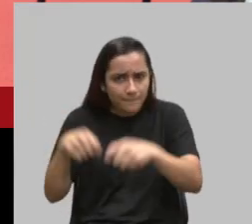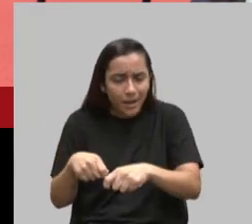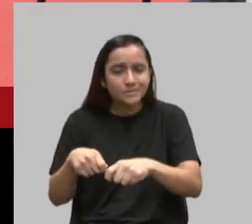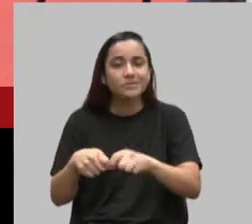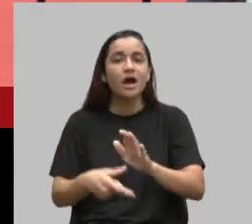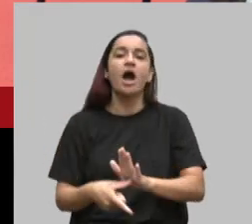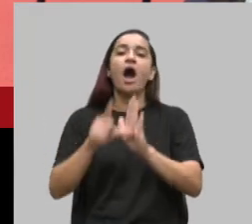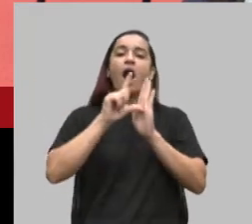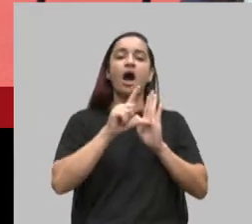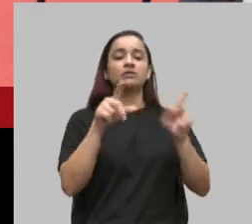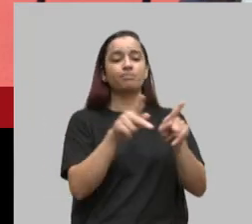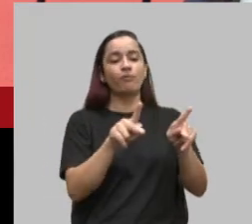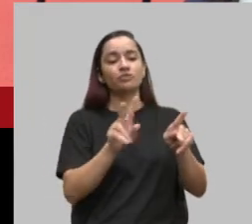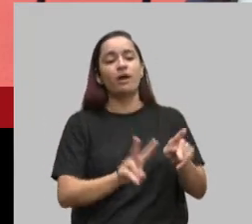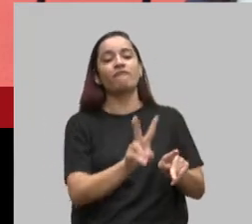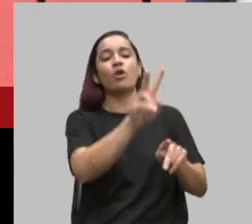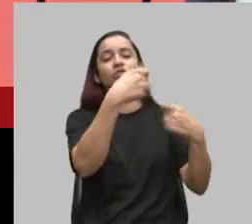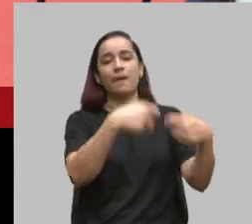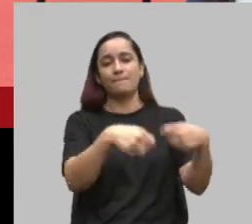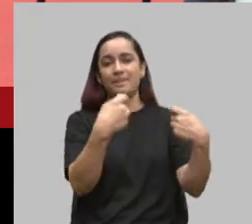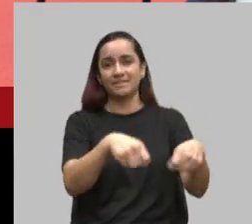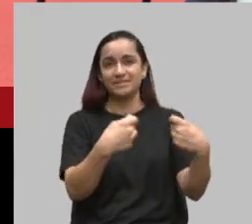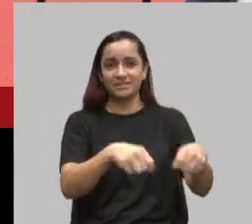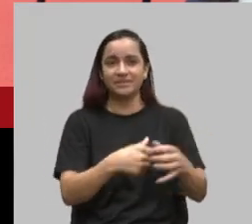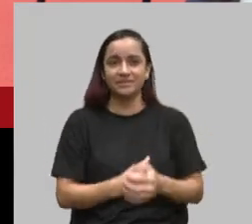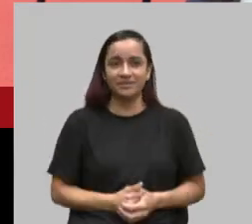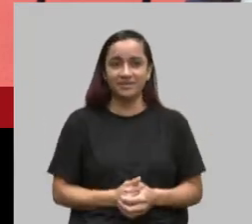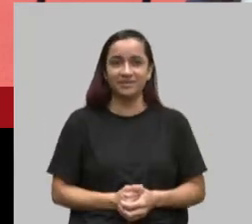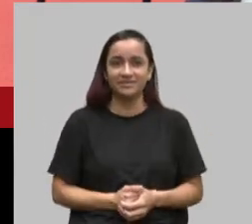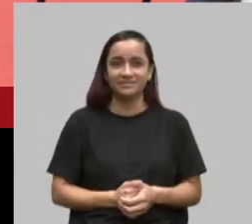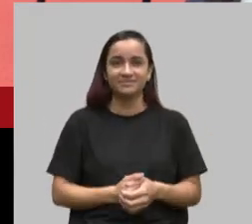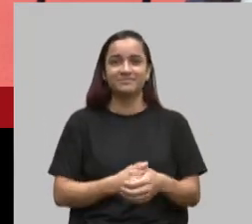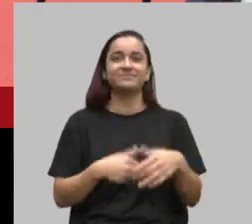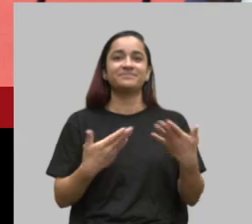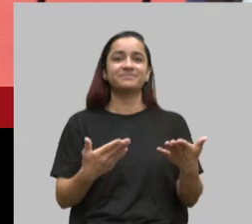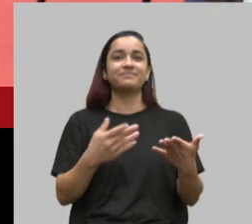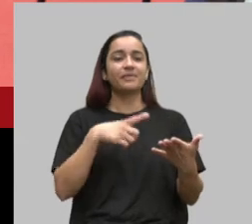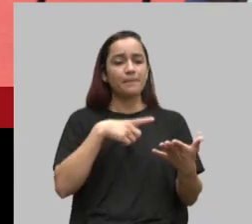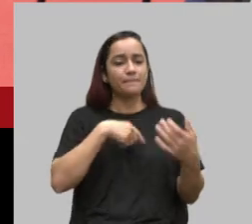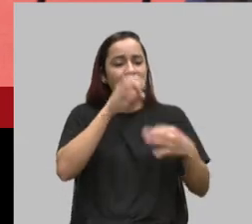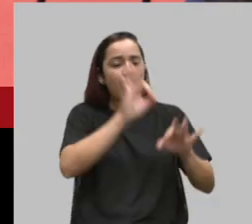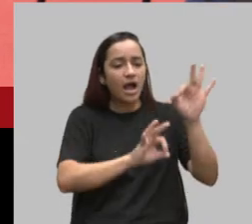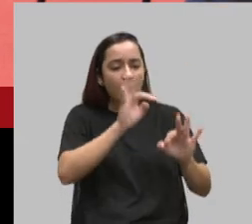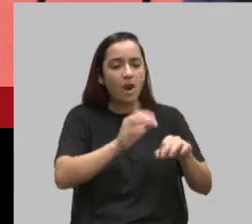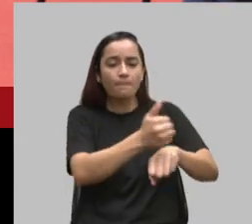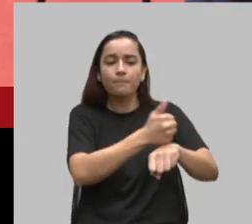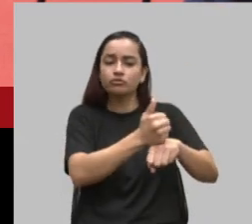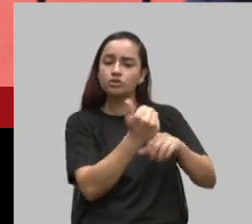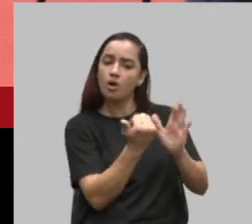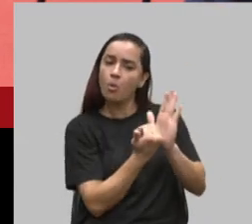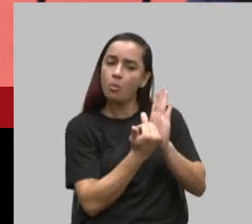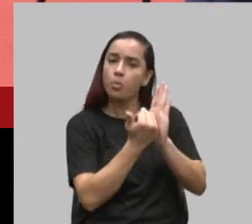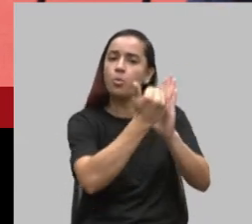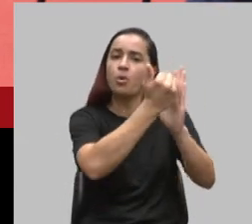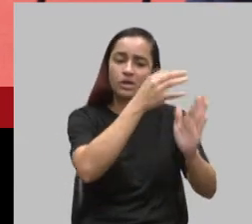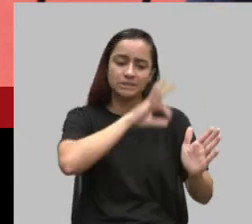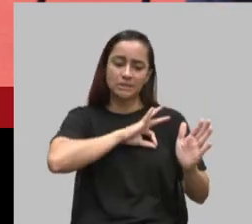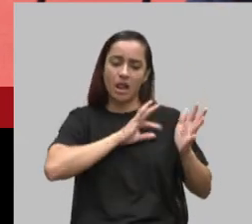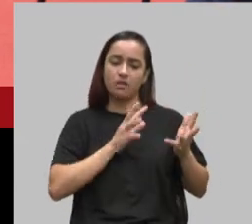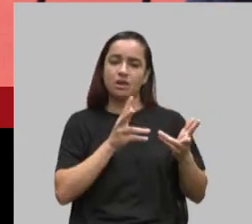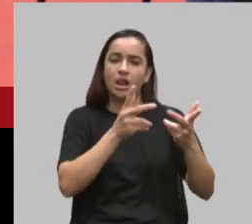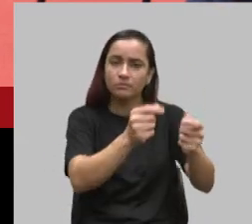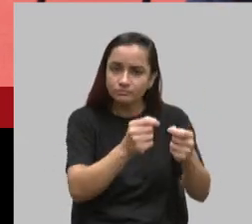eles precisam ser valorizados eles precisam ter um plano de carreira eles precisam ter uma gratificação por